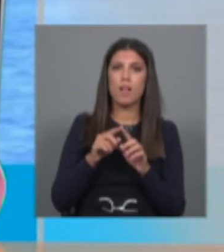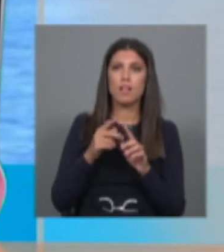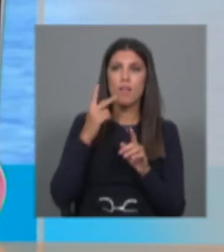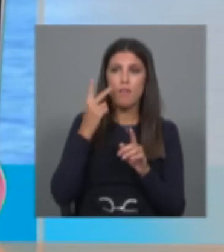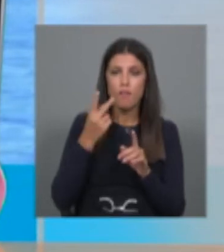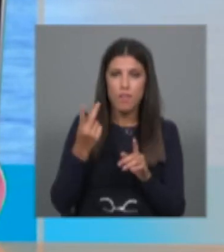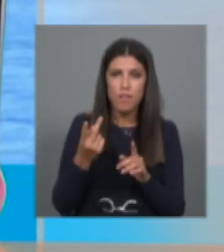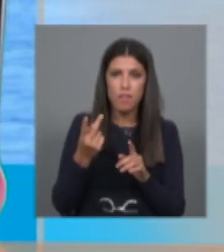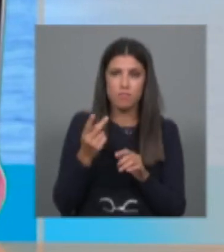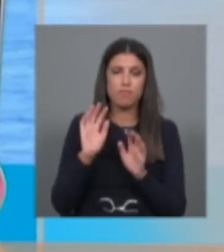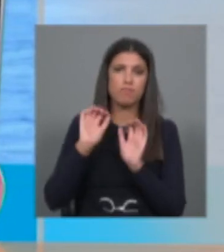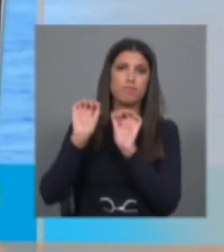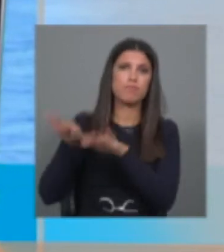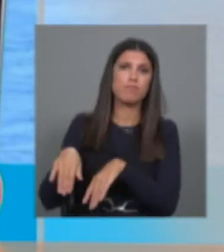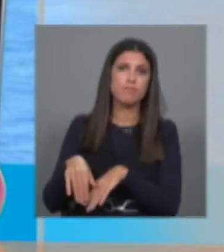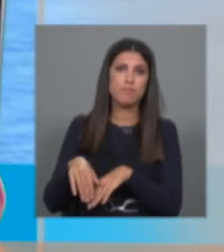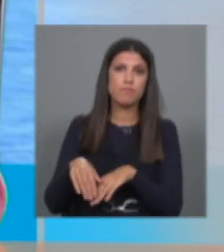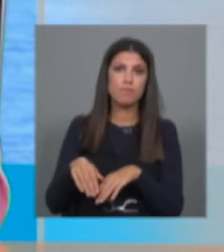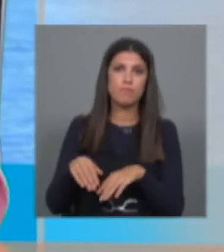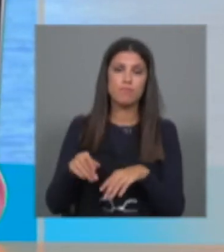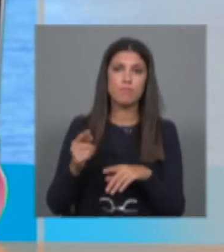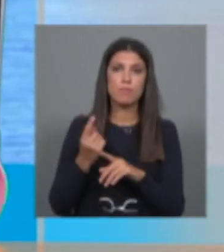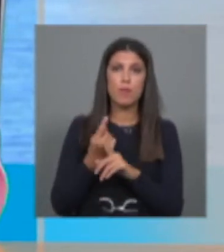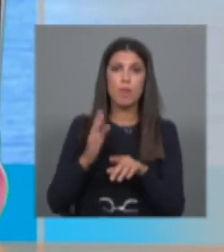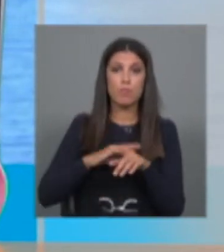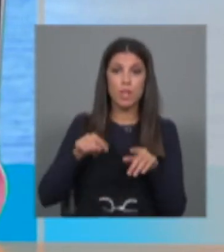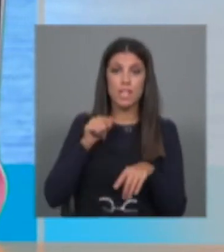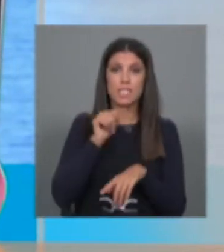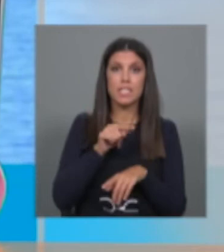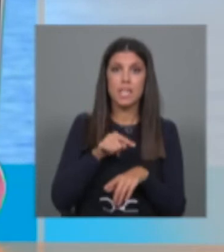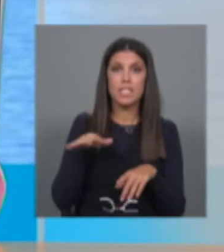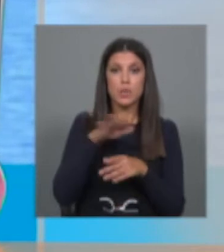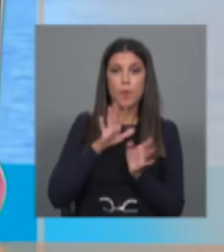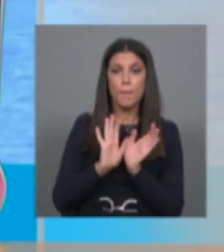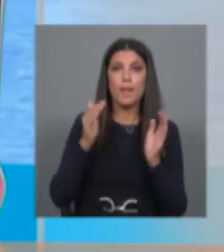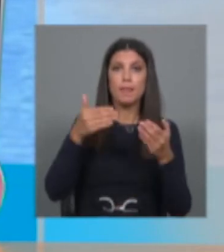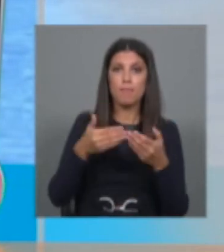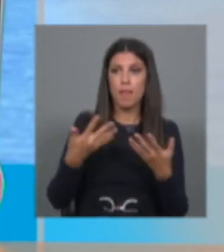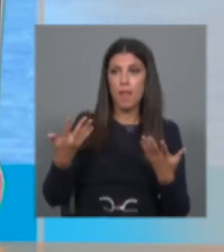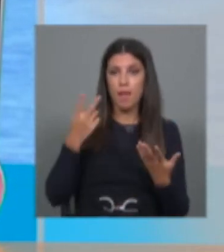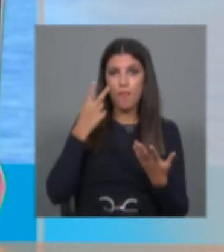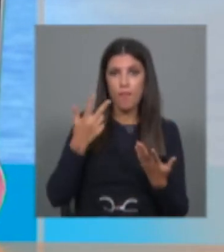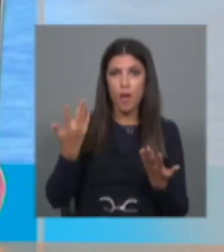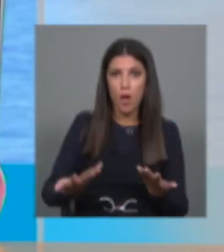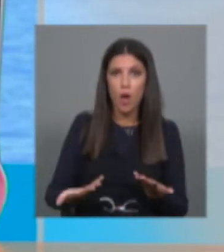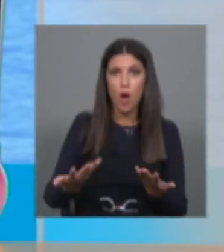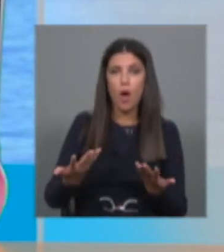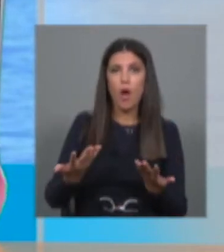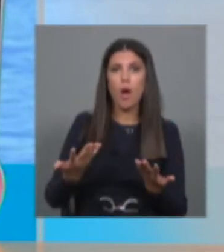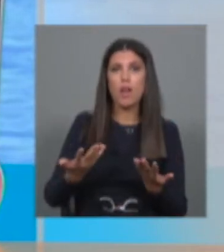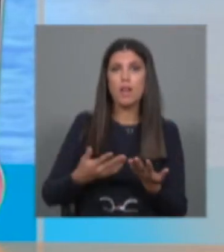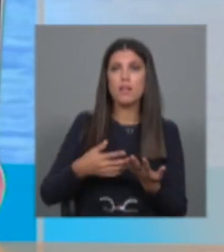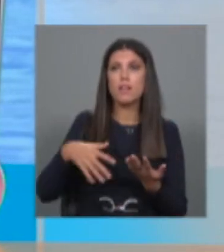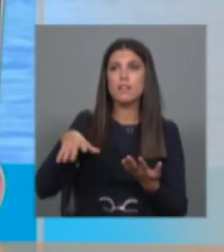que, sobretudo, ainda por cima com esta situação de pandemia que estamos a viver nos